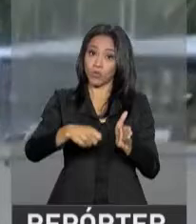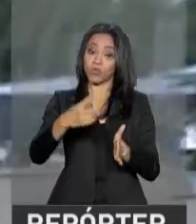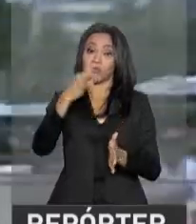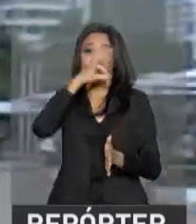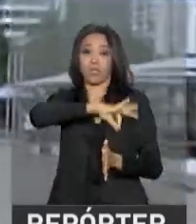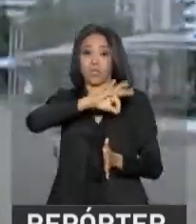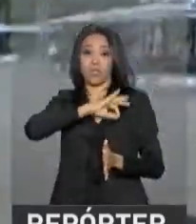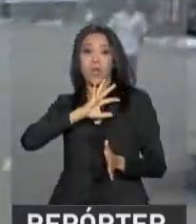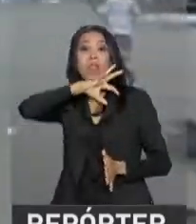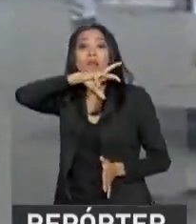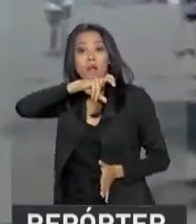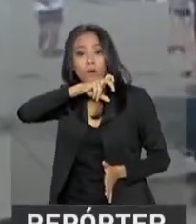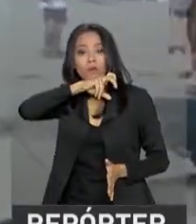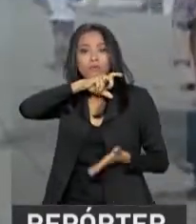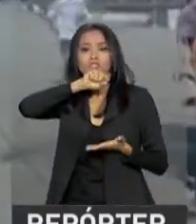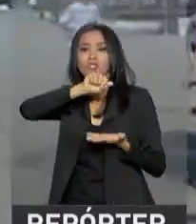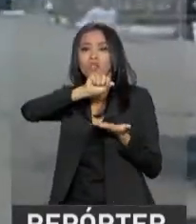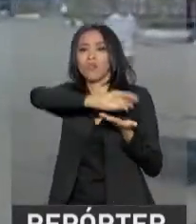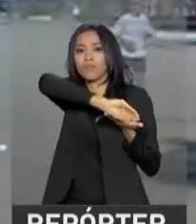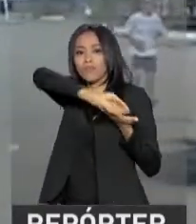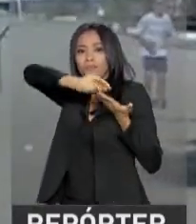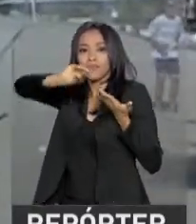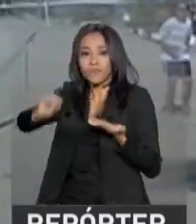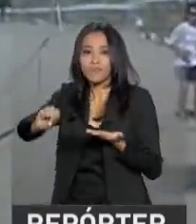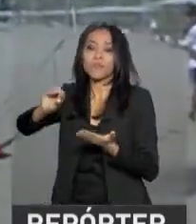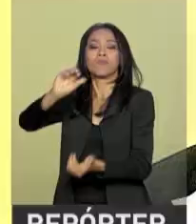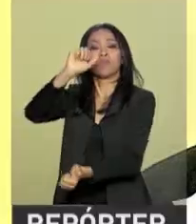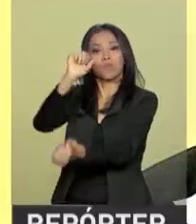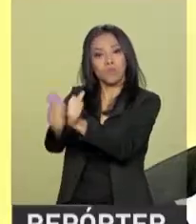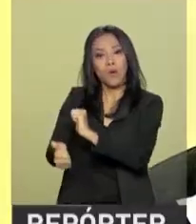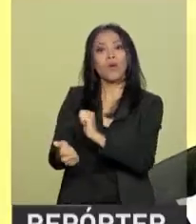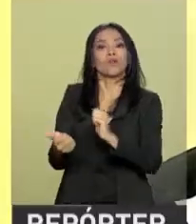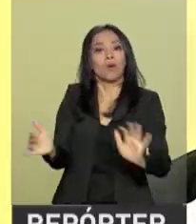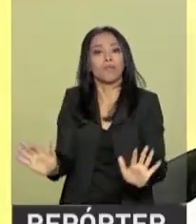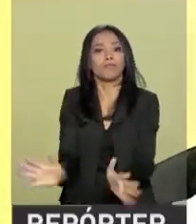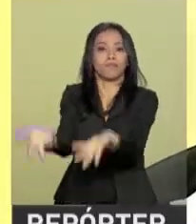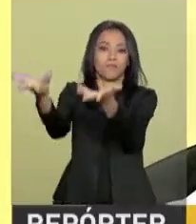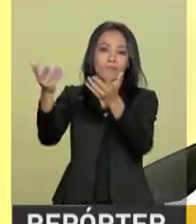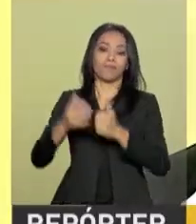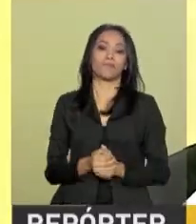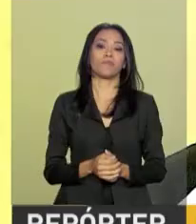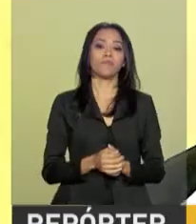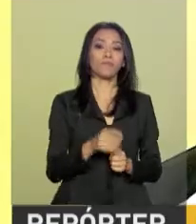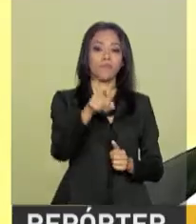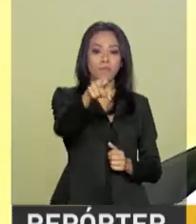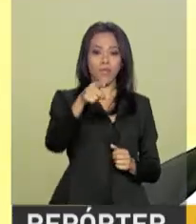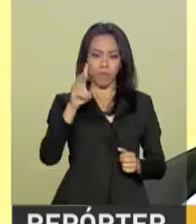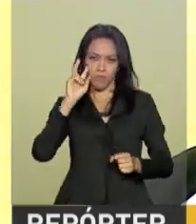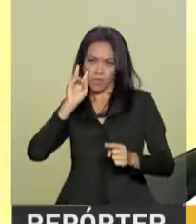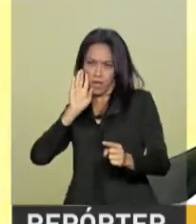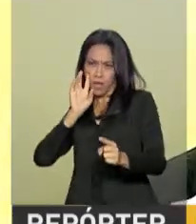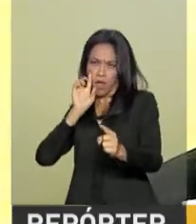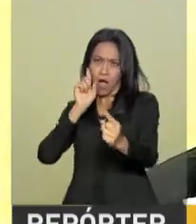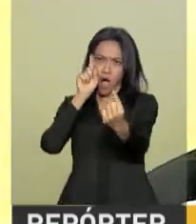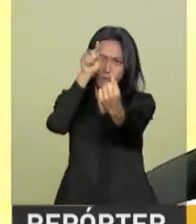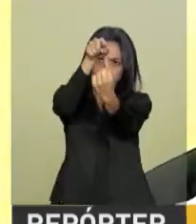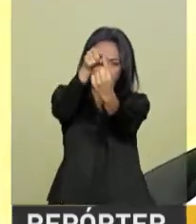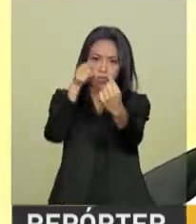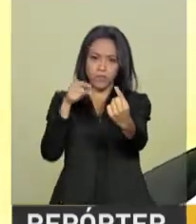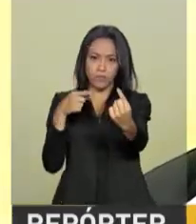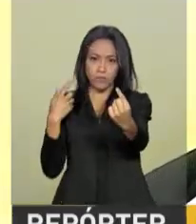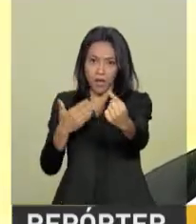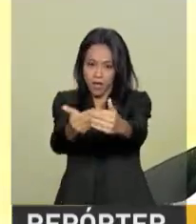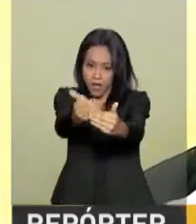esportivos aprovados pelo ministério do esporte pra você está mirando lá em cima você tentar um parado